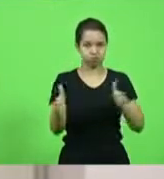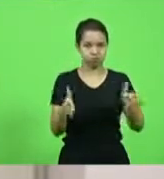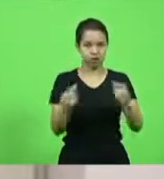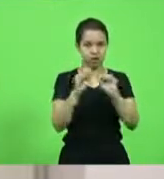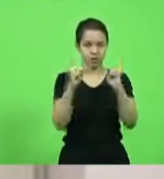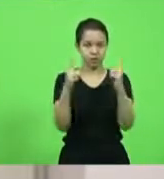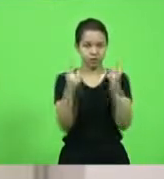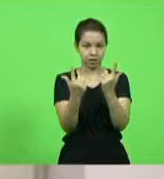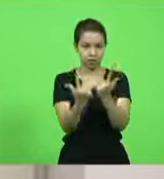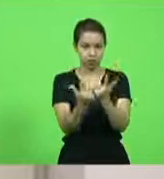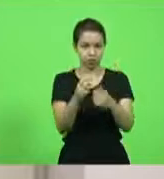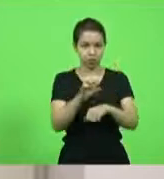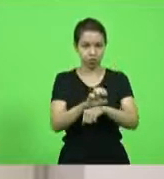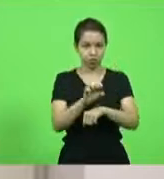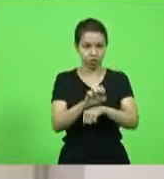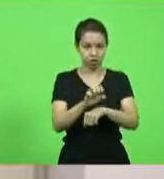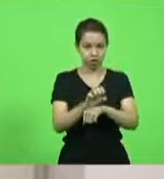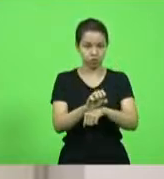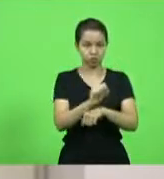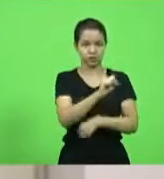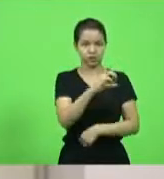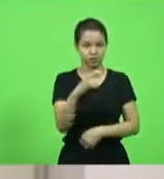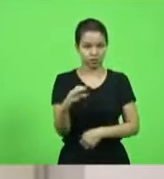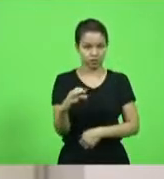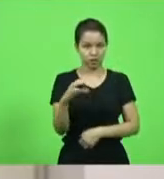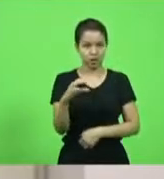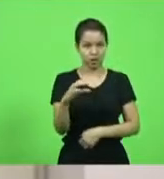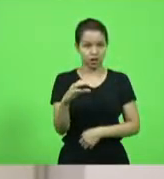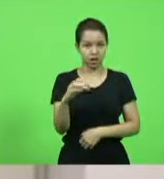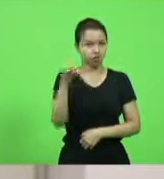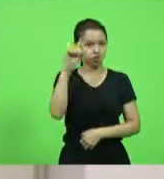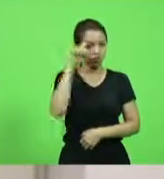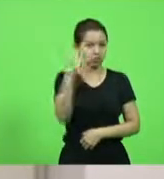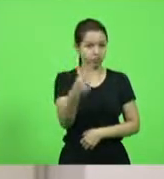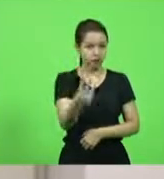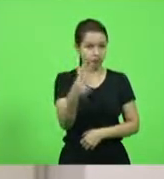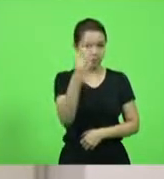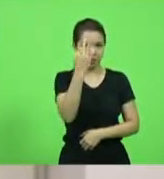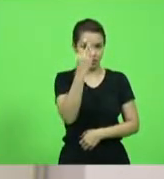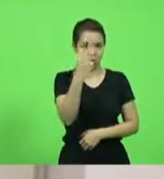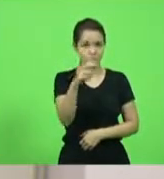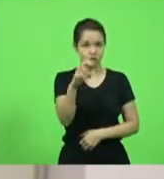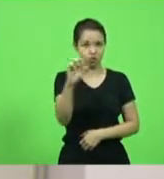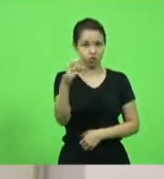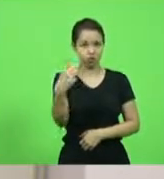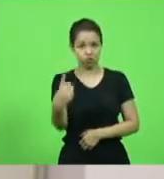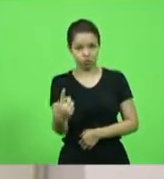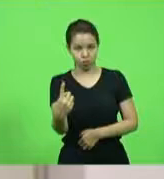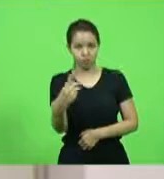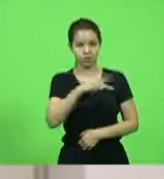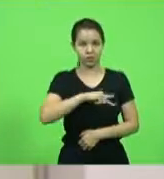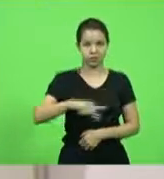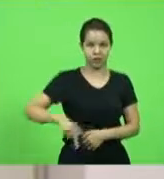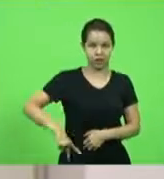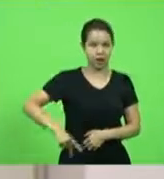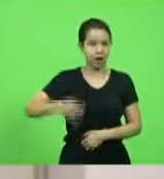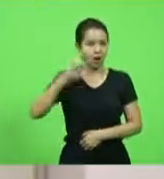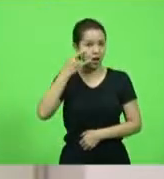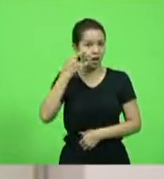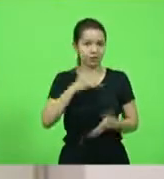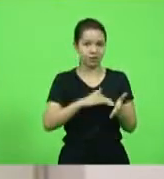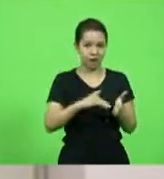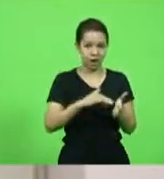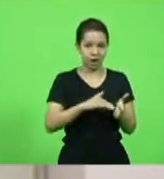Catarina, realizada em 3 de fevereiro de 2021. Presidência, deputado Mauro de Nadal. Secretarias, deputado